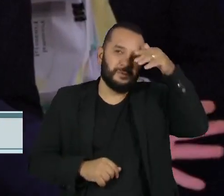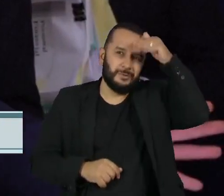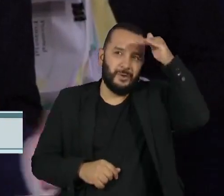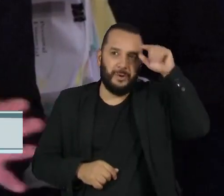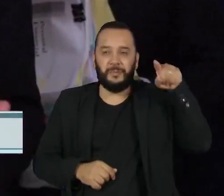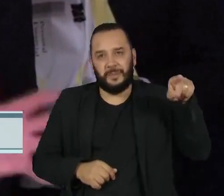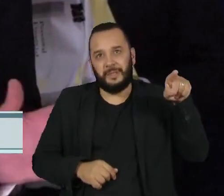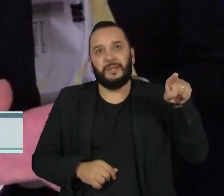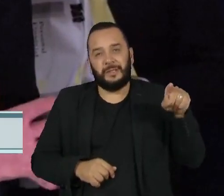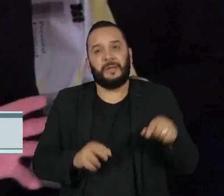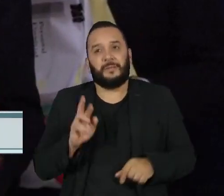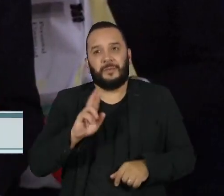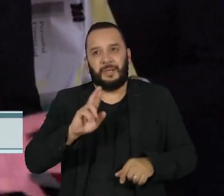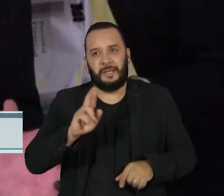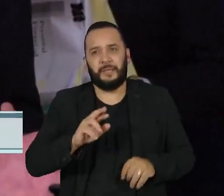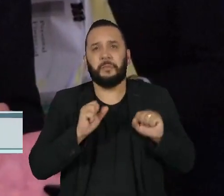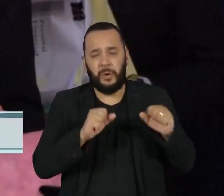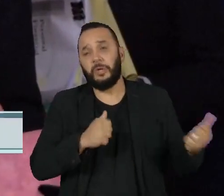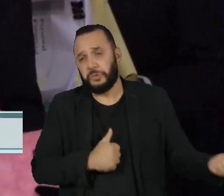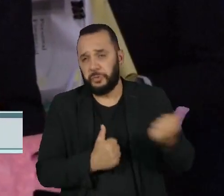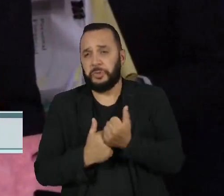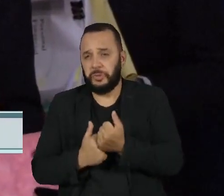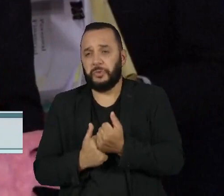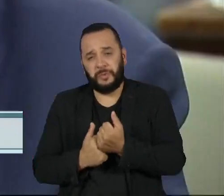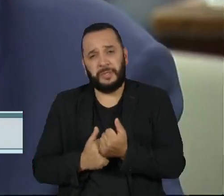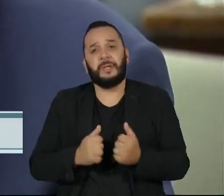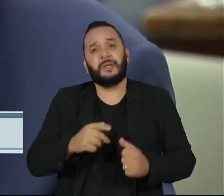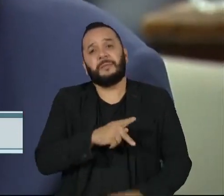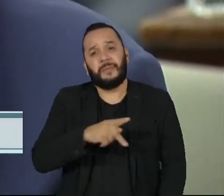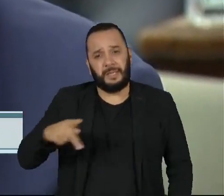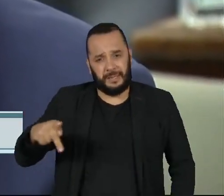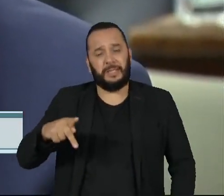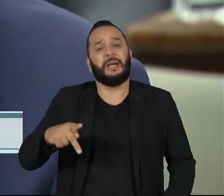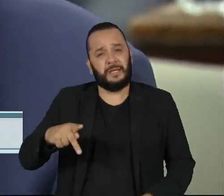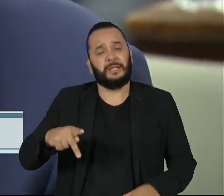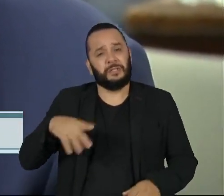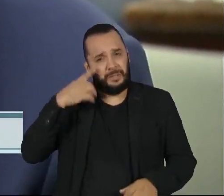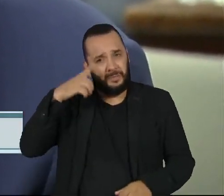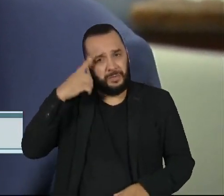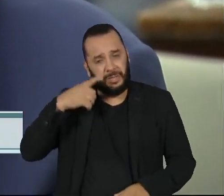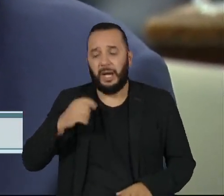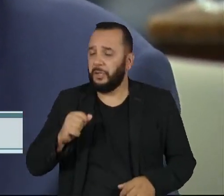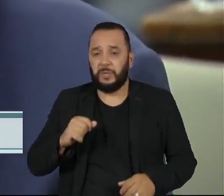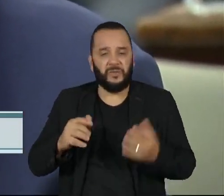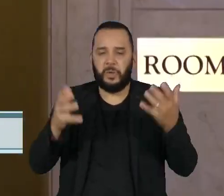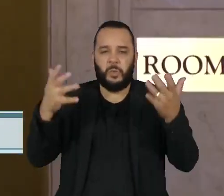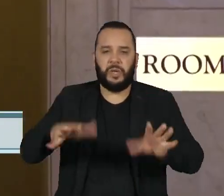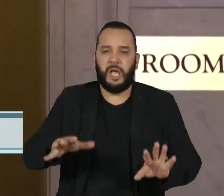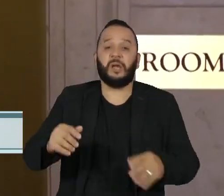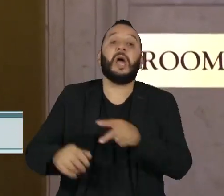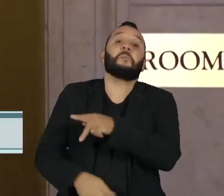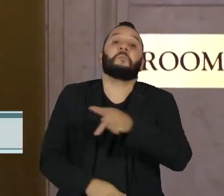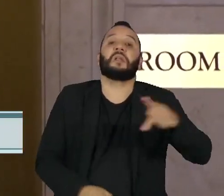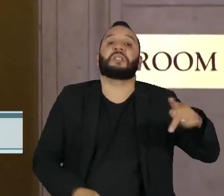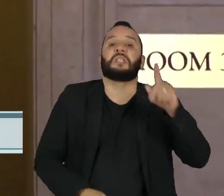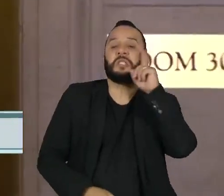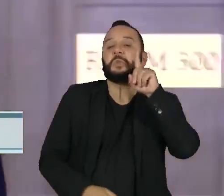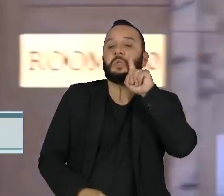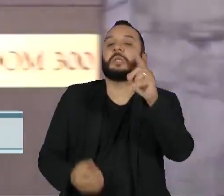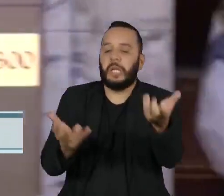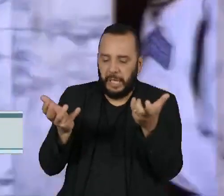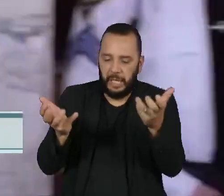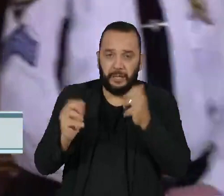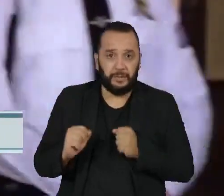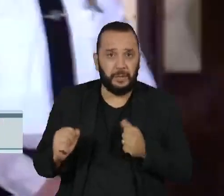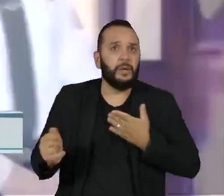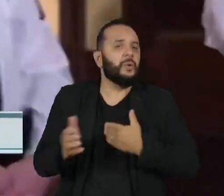da Extrema direita para assumir a câmara Mas ele já disse que não trump quer mesmo ser presidente de novo a constituição americana permite